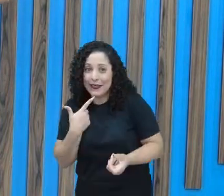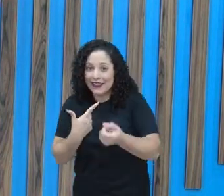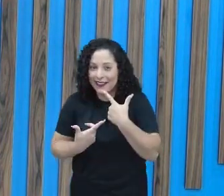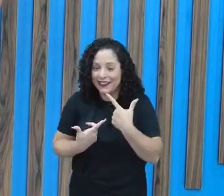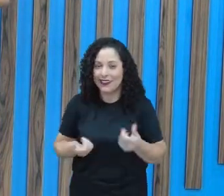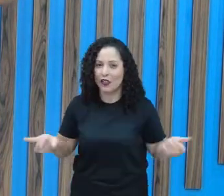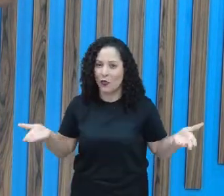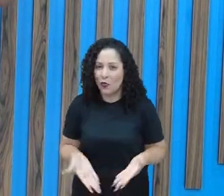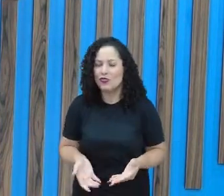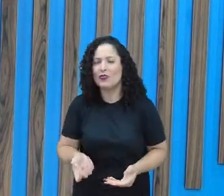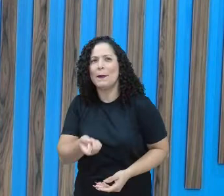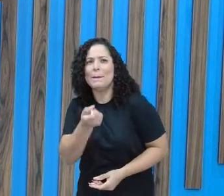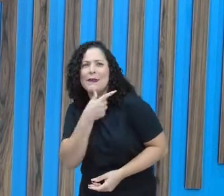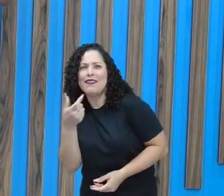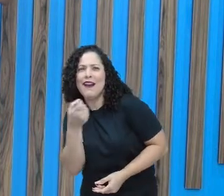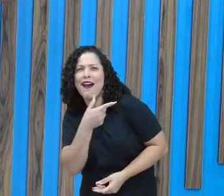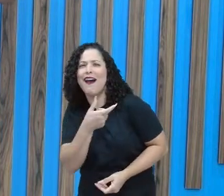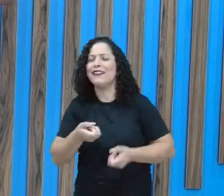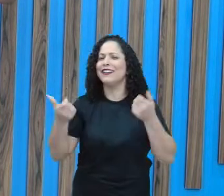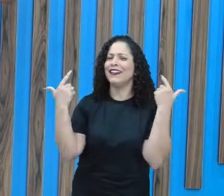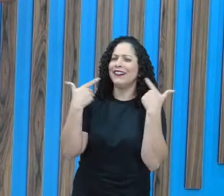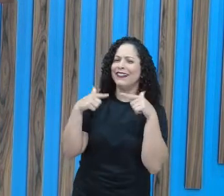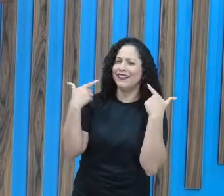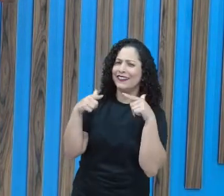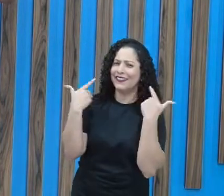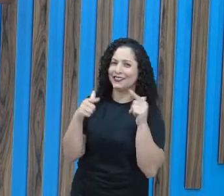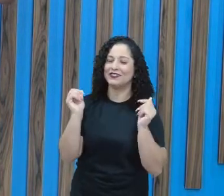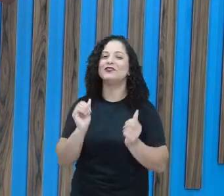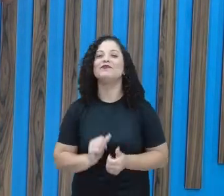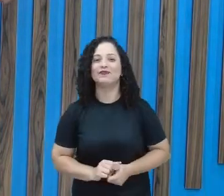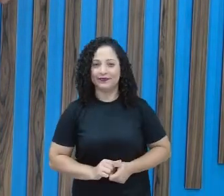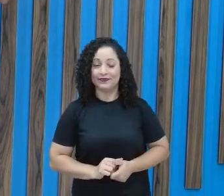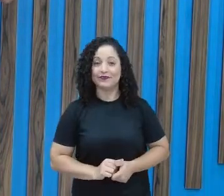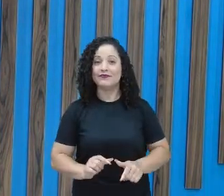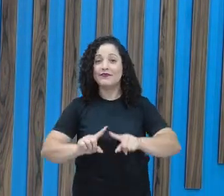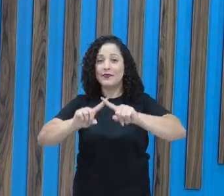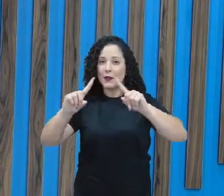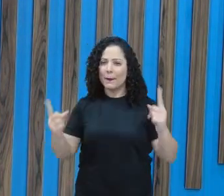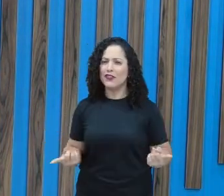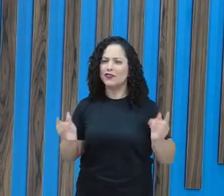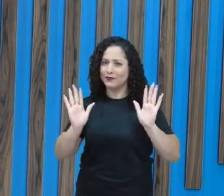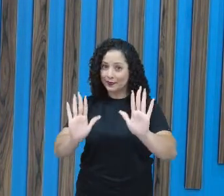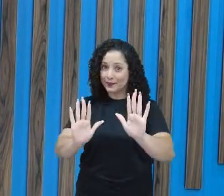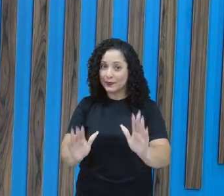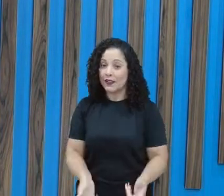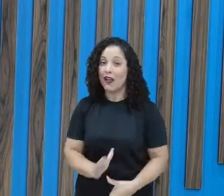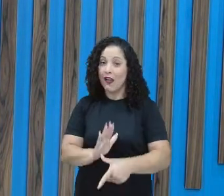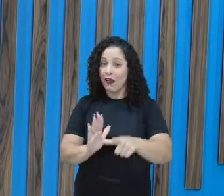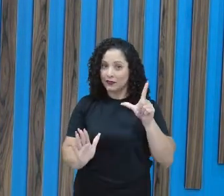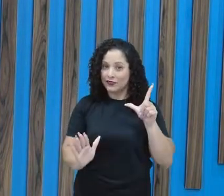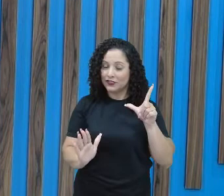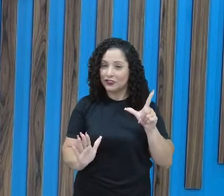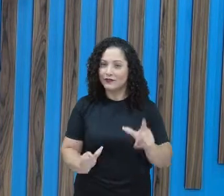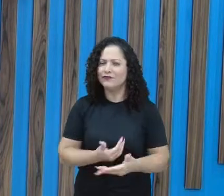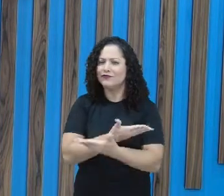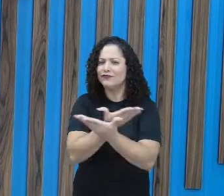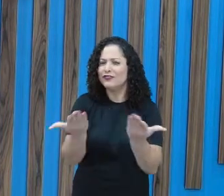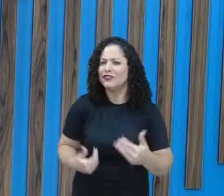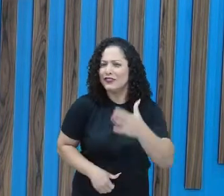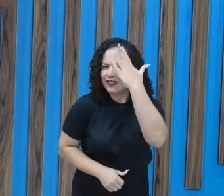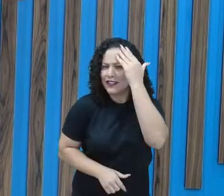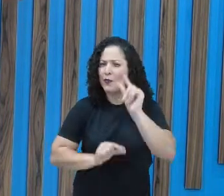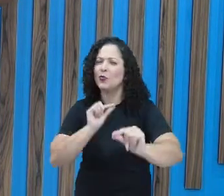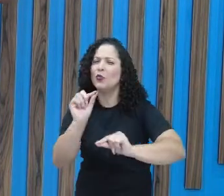sobre piadas e anedotas. Mas, para começar, vocês sabem o que